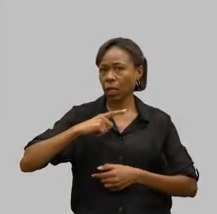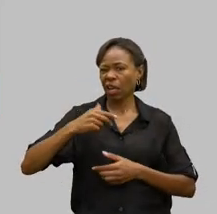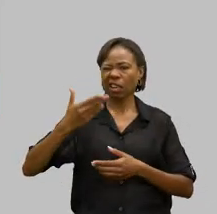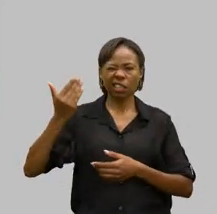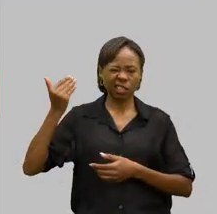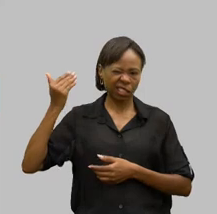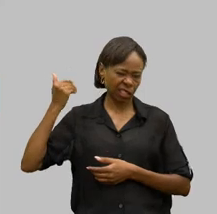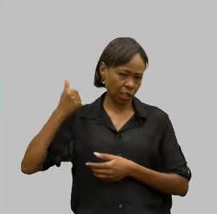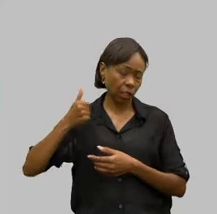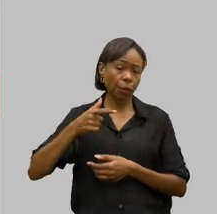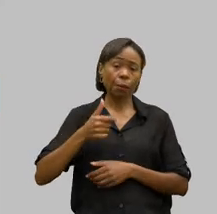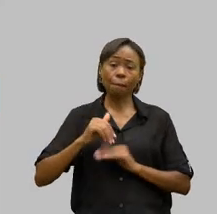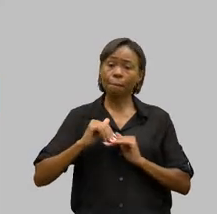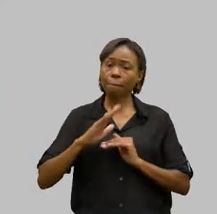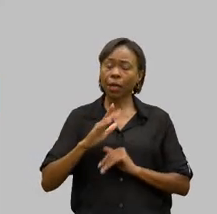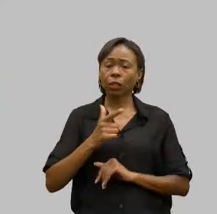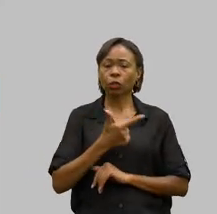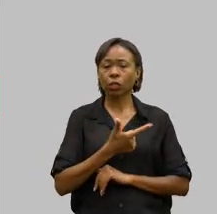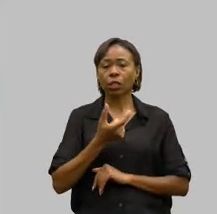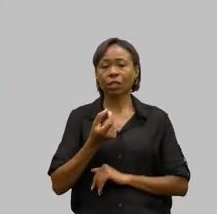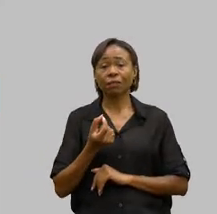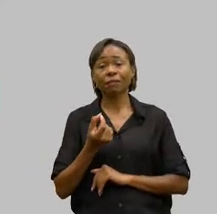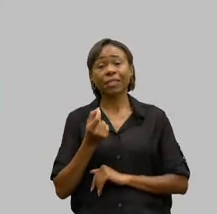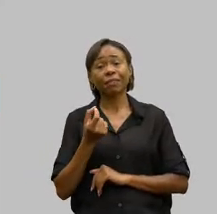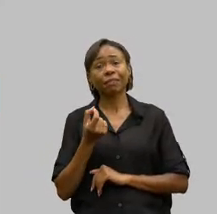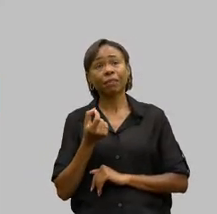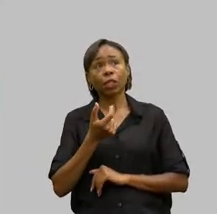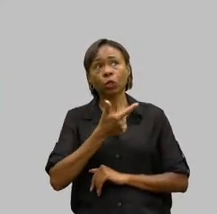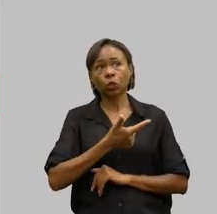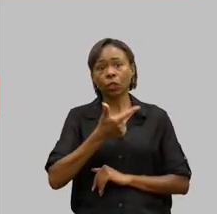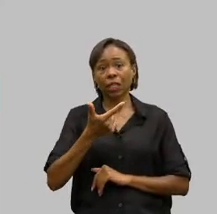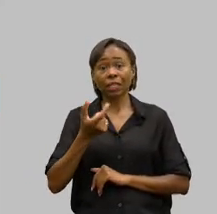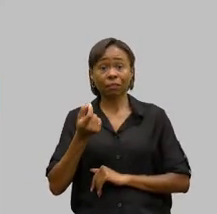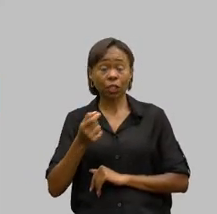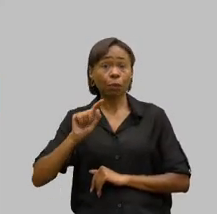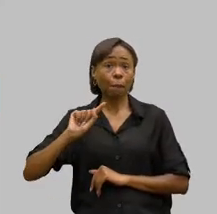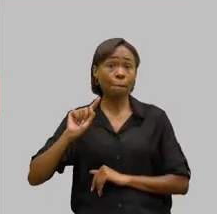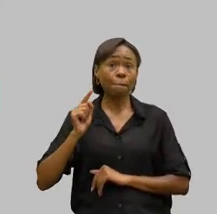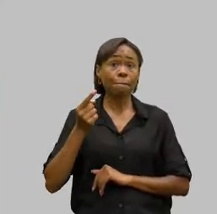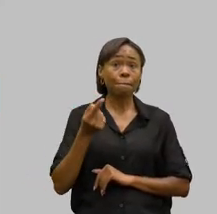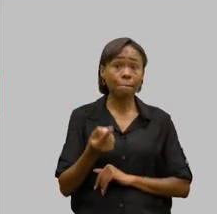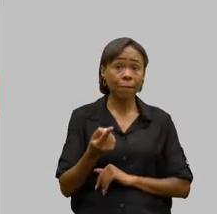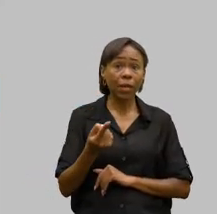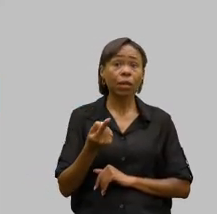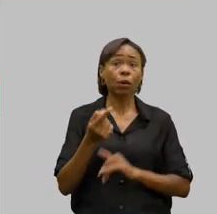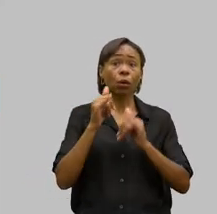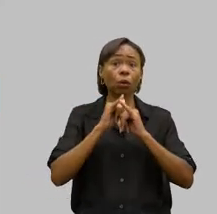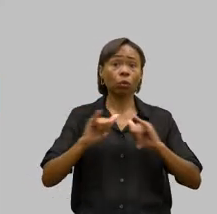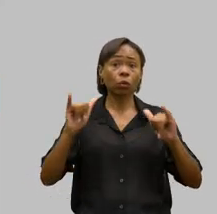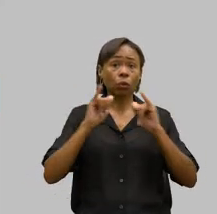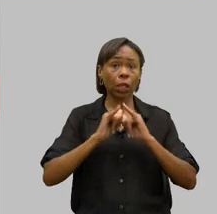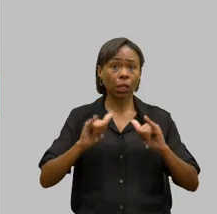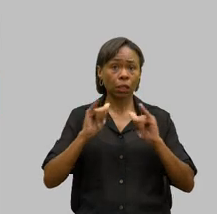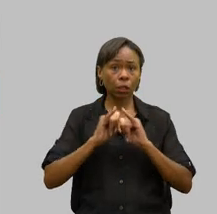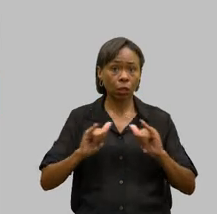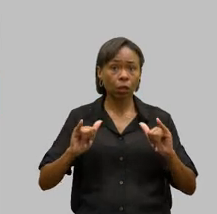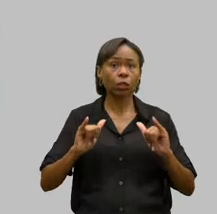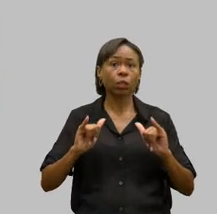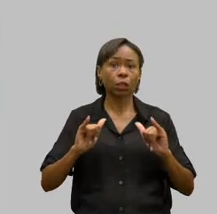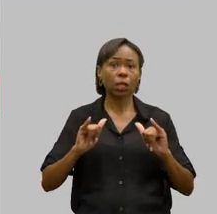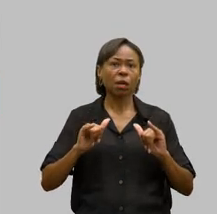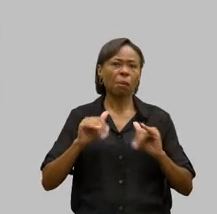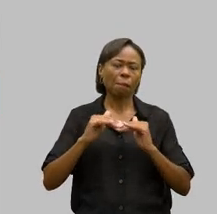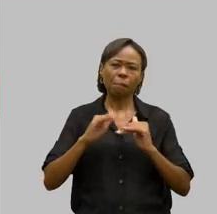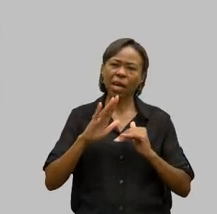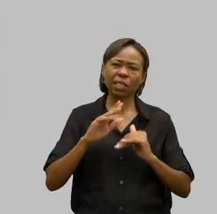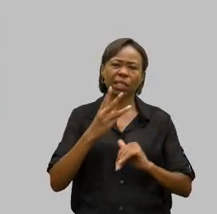já temos mais de 220 mil progressões publicadas, o que representou um investimento de mais de 300 milhões